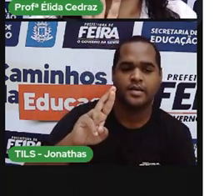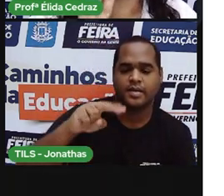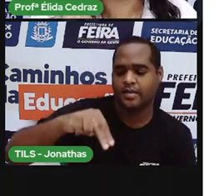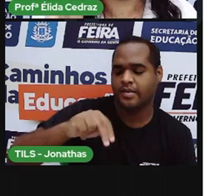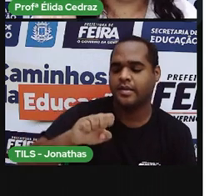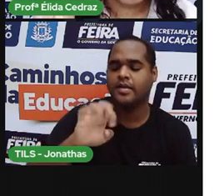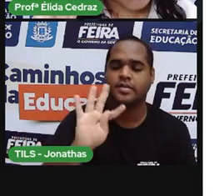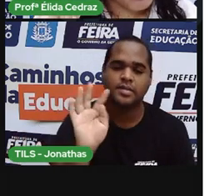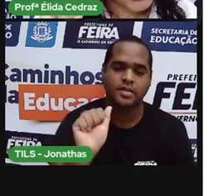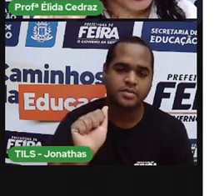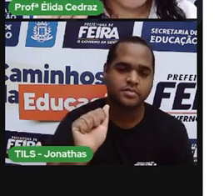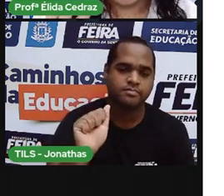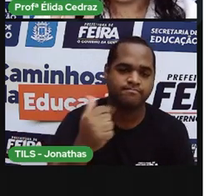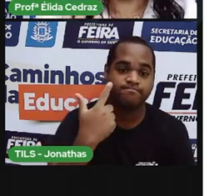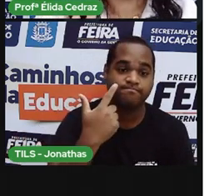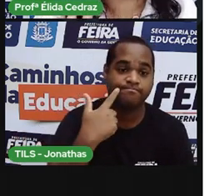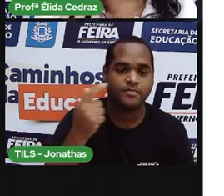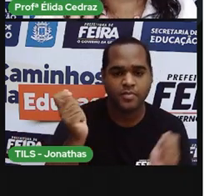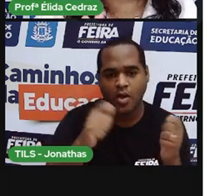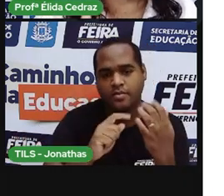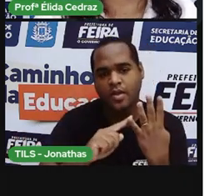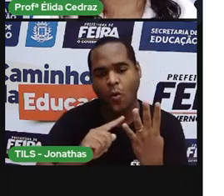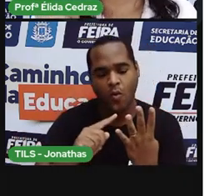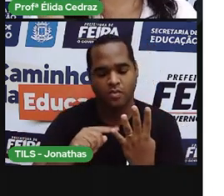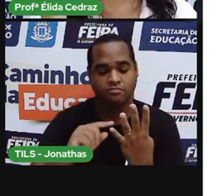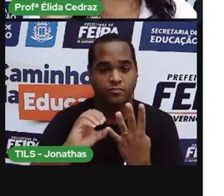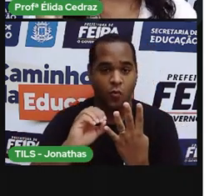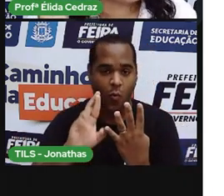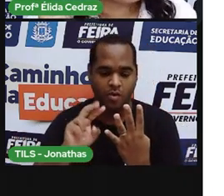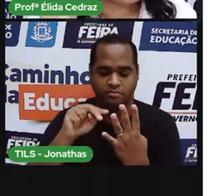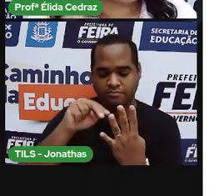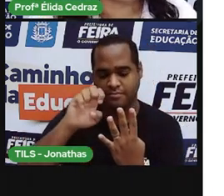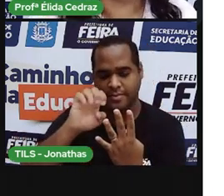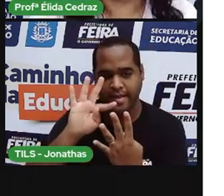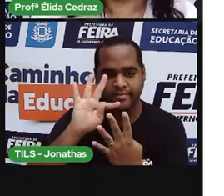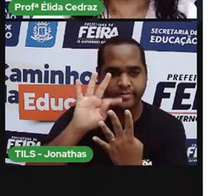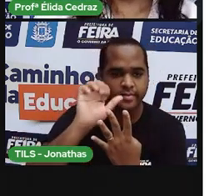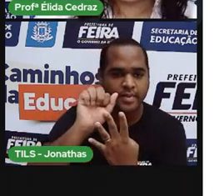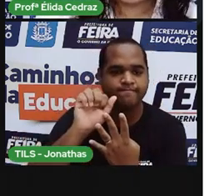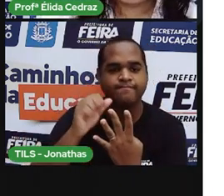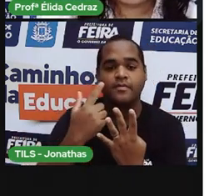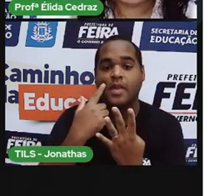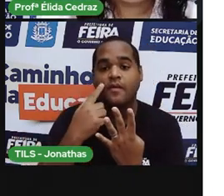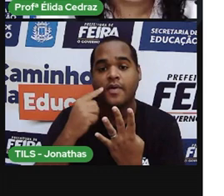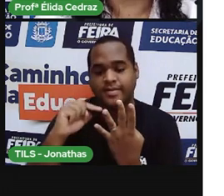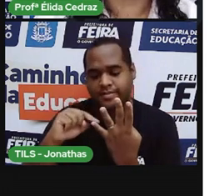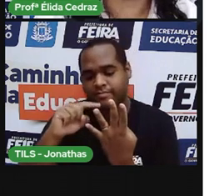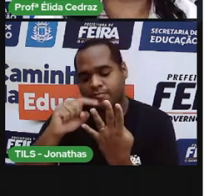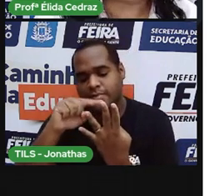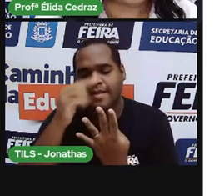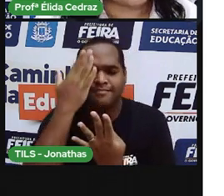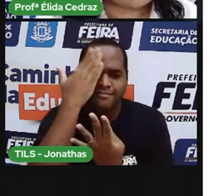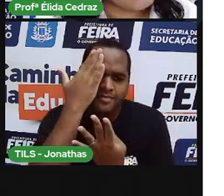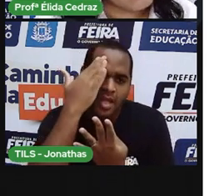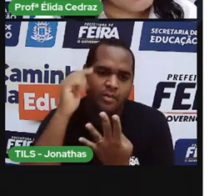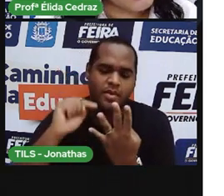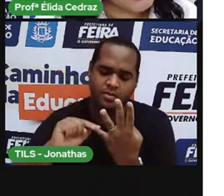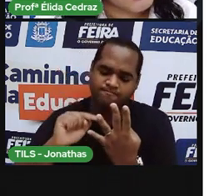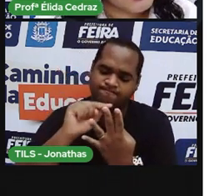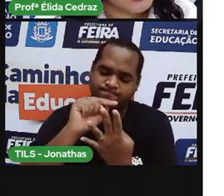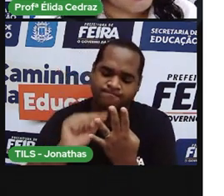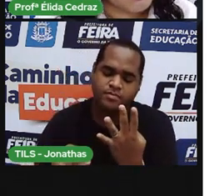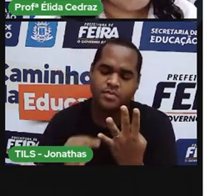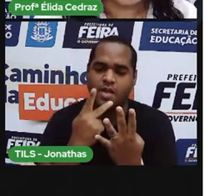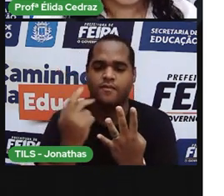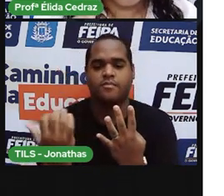Corneta. Olha como ajuda, você já sabe e também vai saber as letrinhas que vão estar dentro